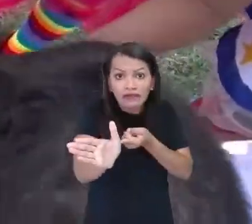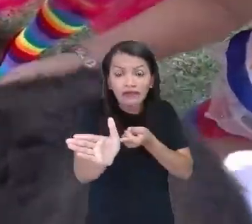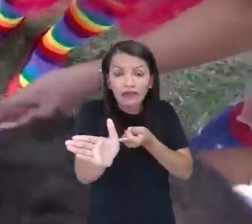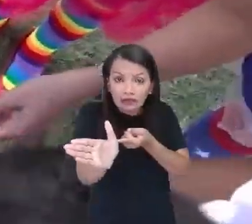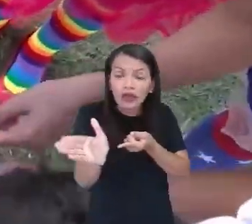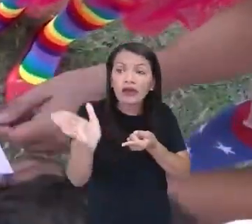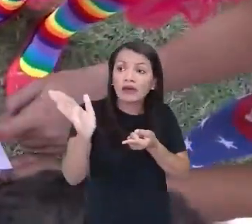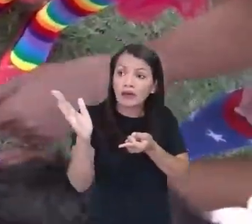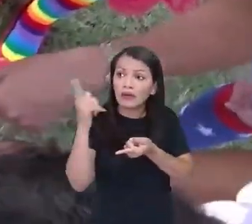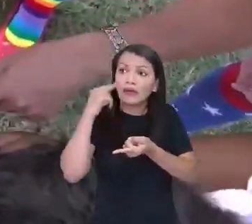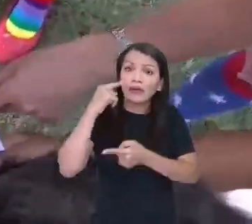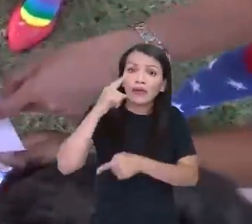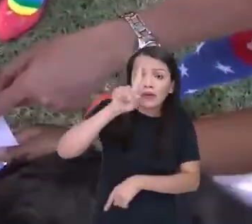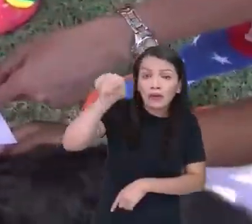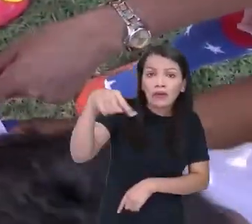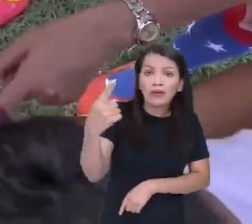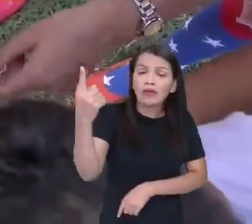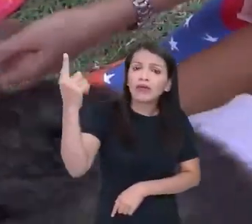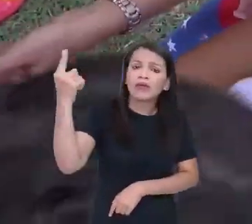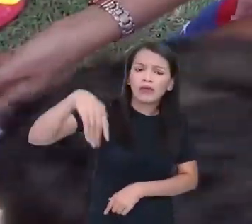Eita. Espaço Ciência.